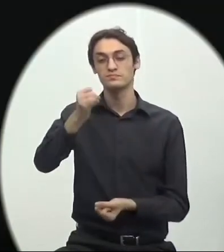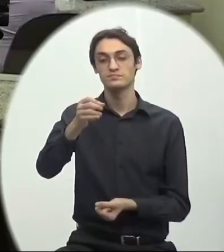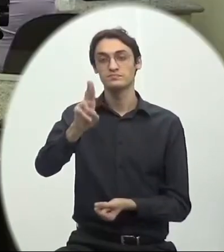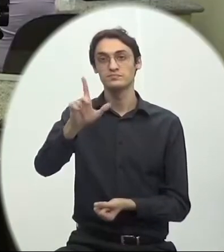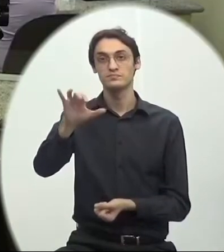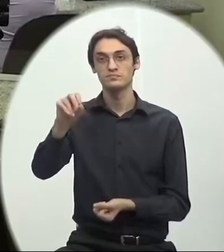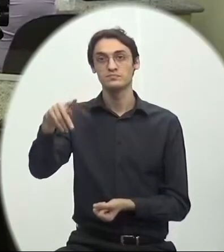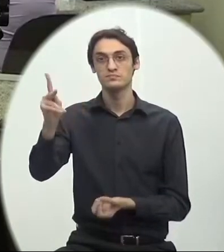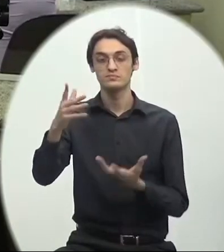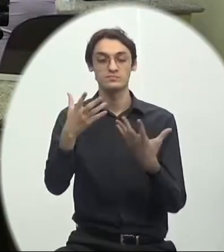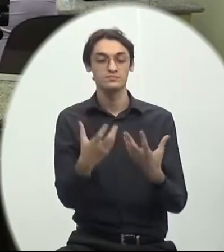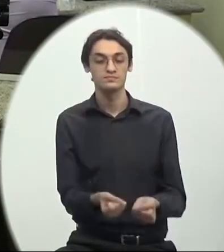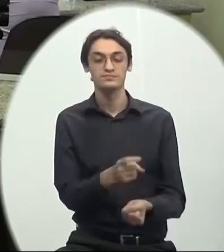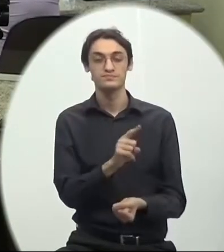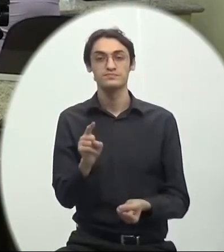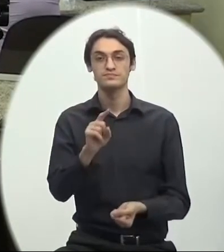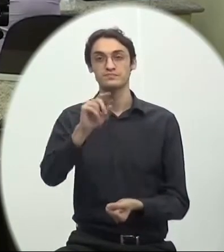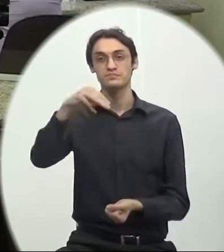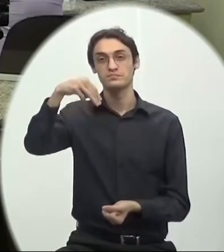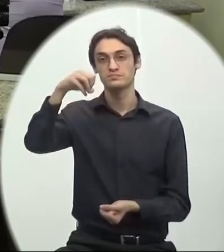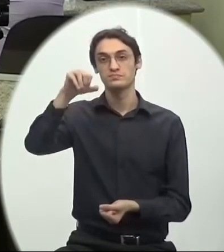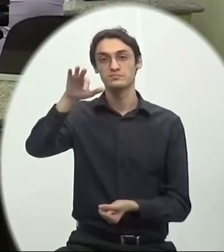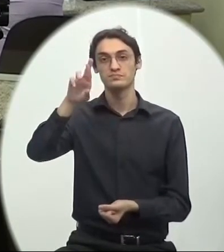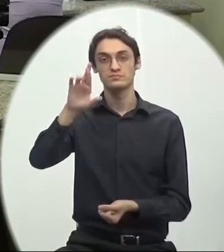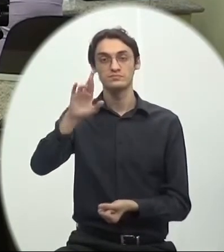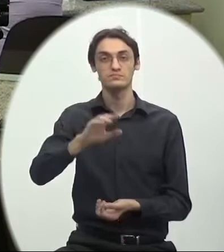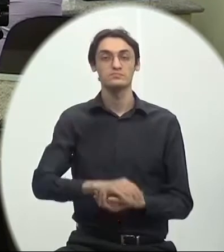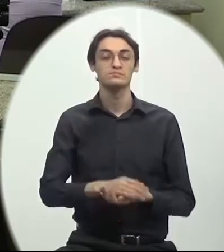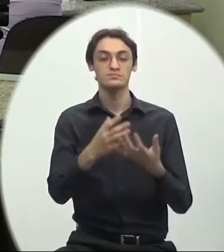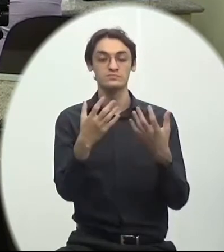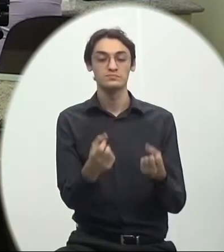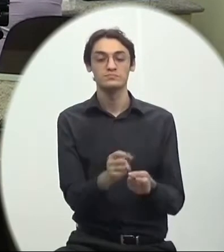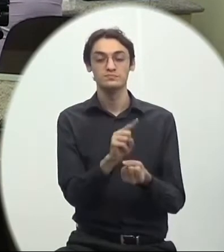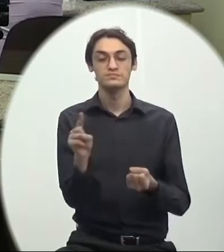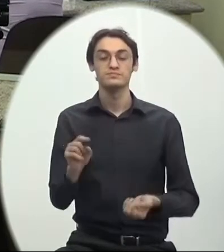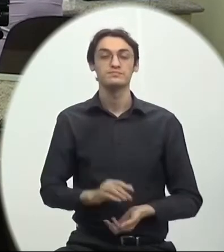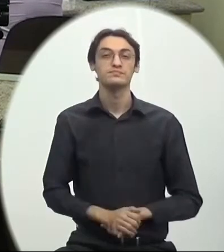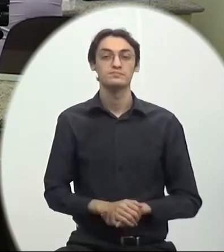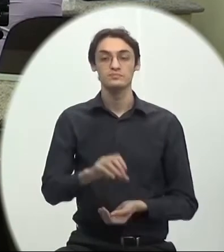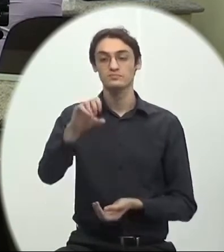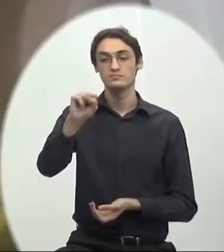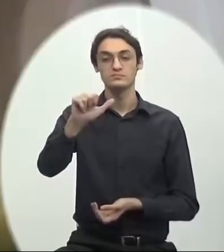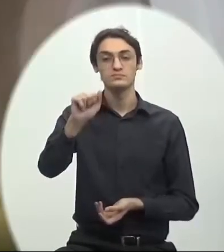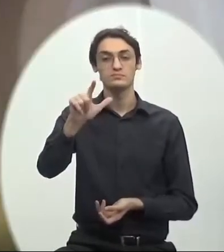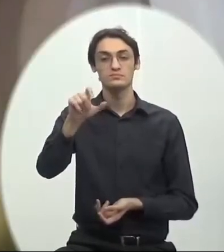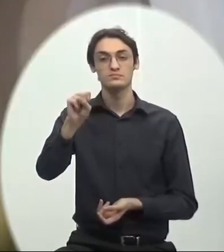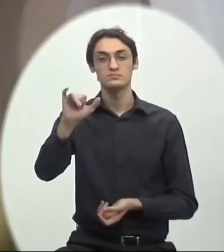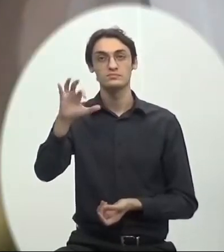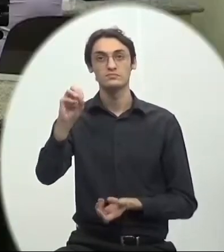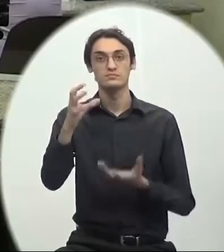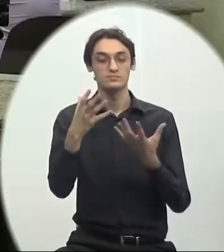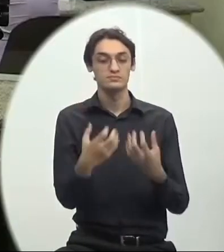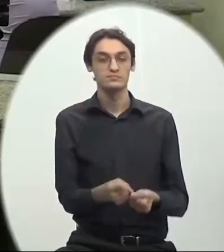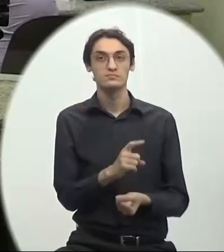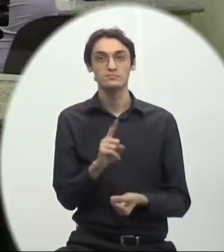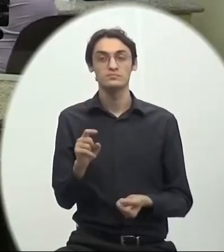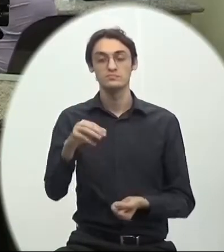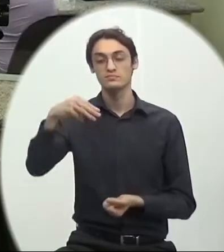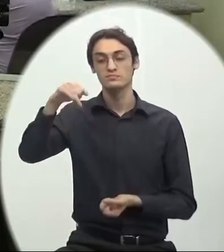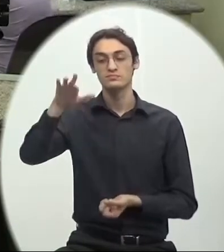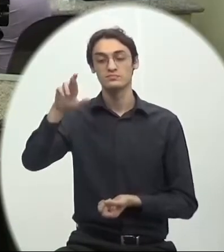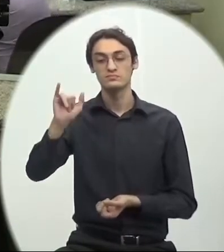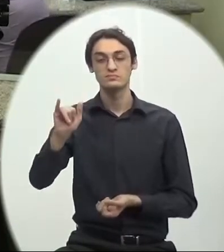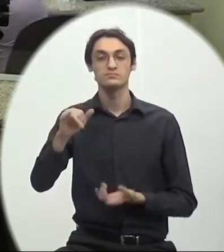Kaminski. Contra. Contra. Vereador Moacir Dajori. Contra. Contra. Vereador Salésio Lima. Contra. Contra. Vereador Miri